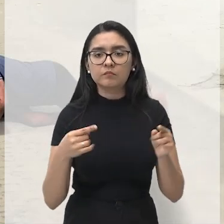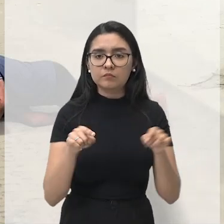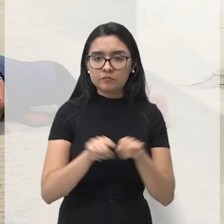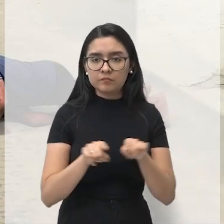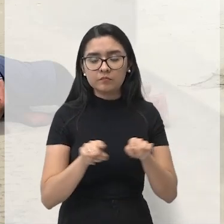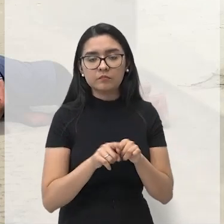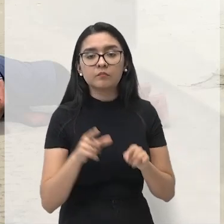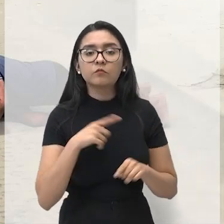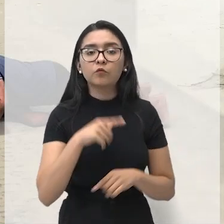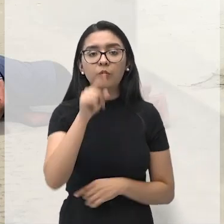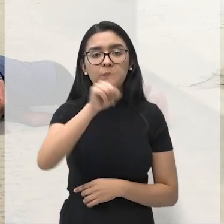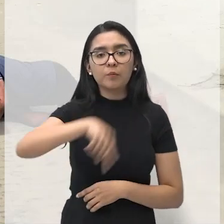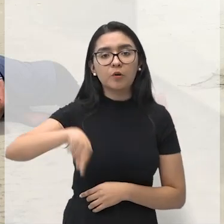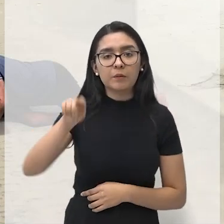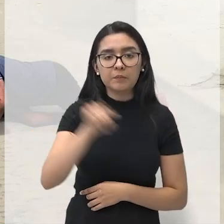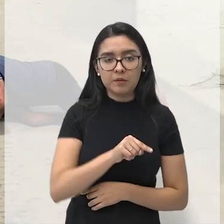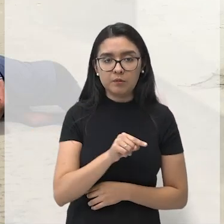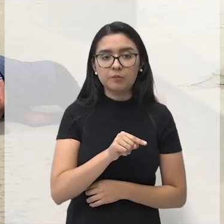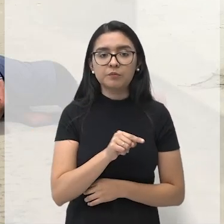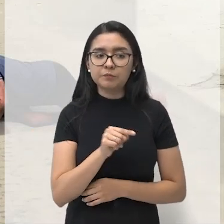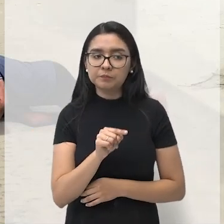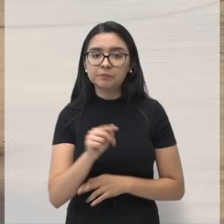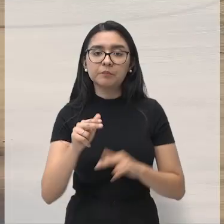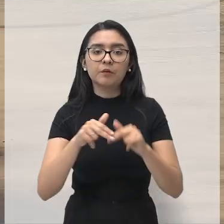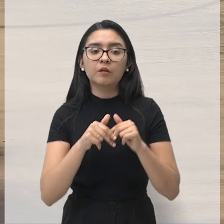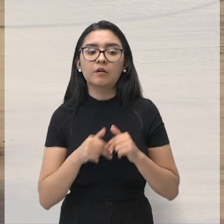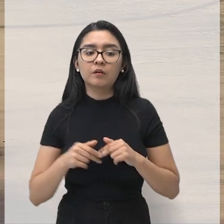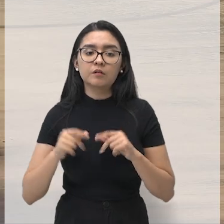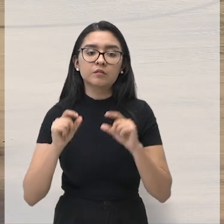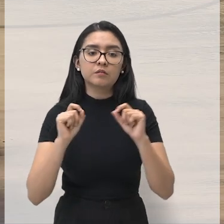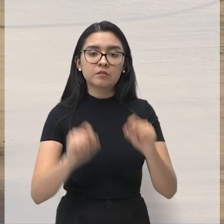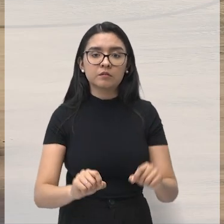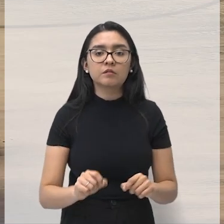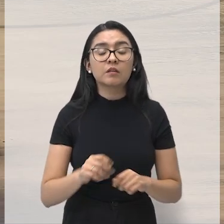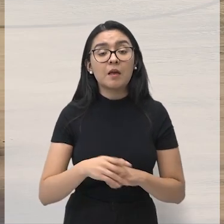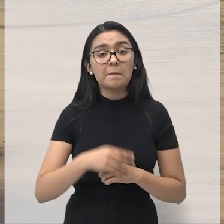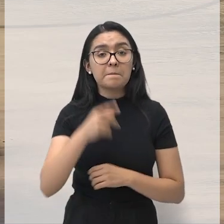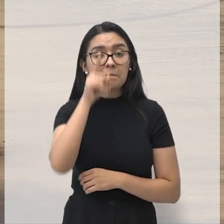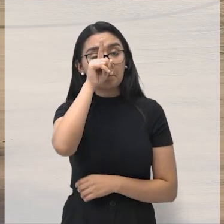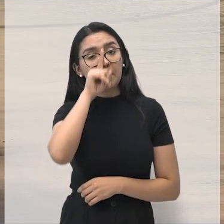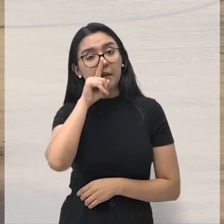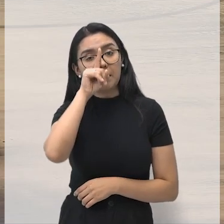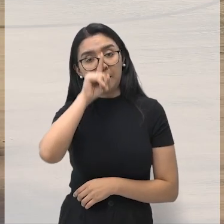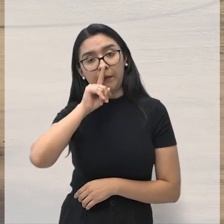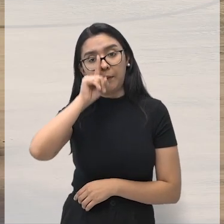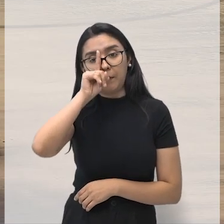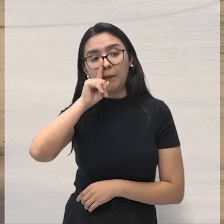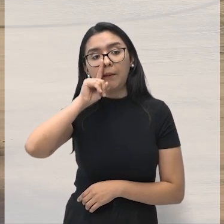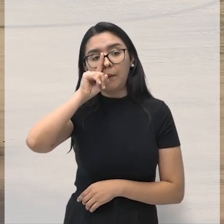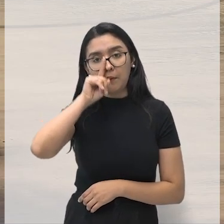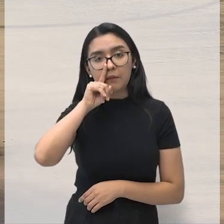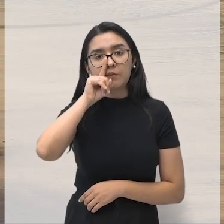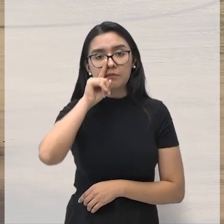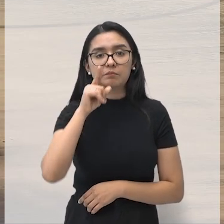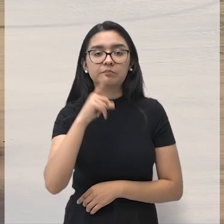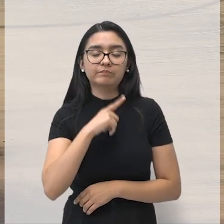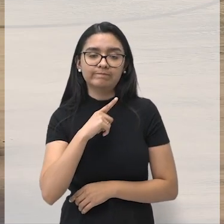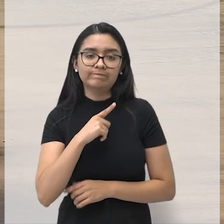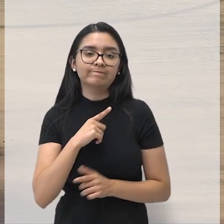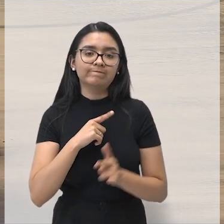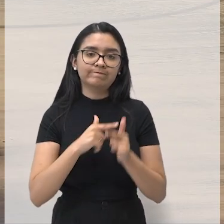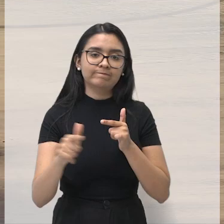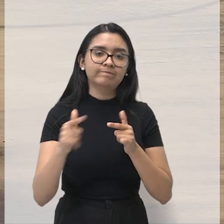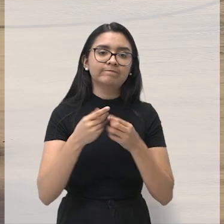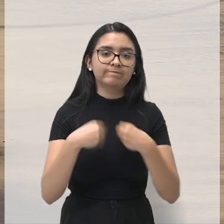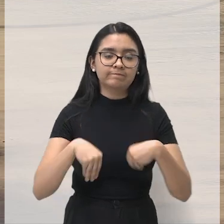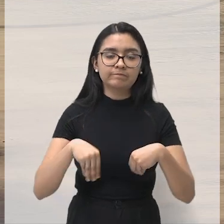golpes que foram banidos, foram proibidos por conta da sua letalidade, ou seja, tinha lesões gravíssimas,